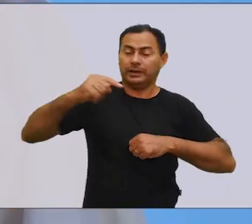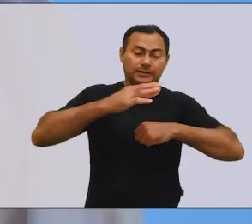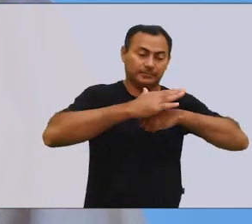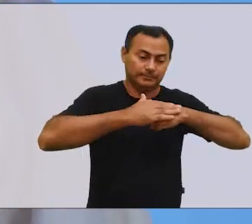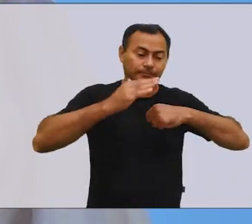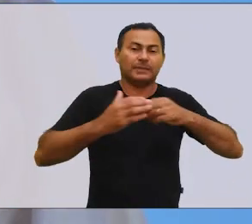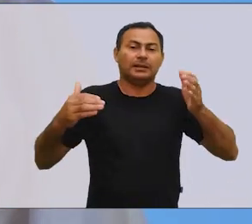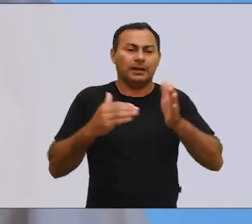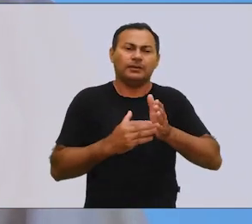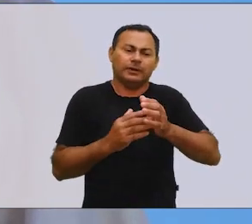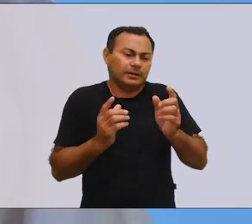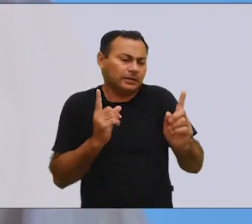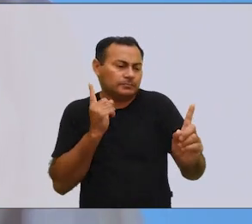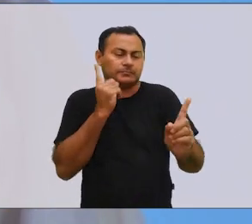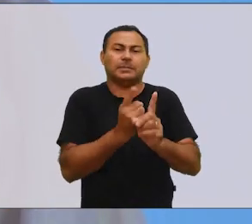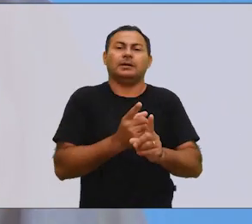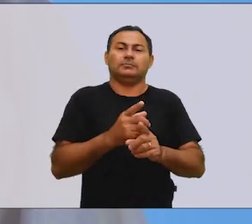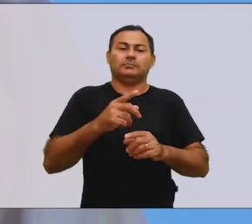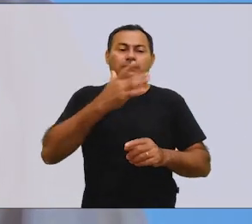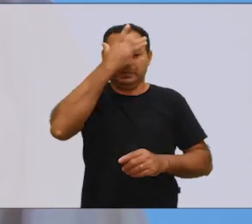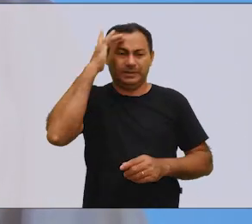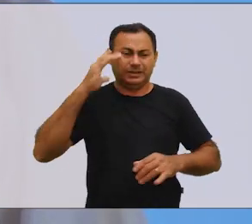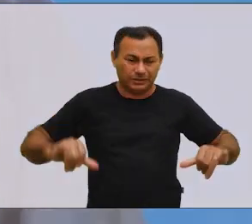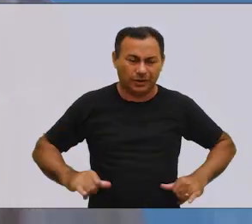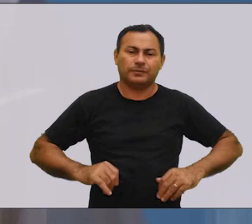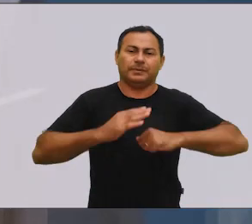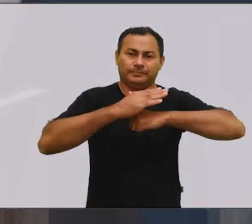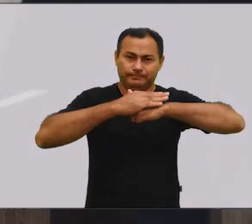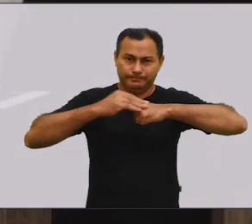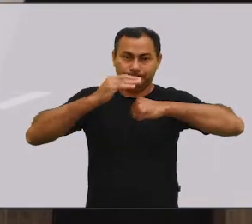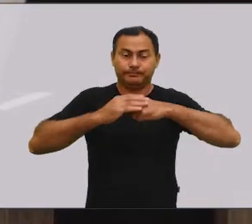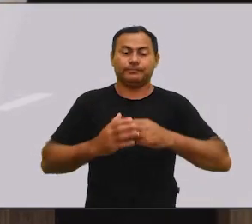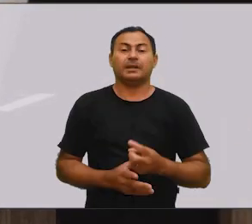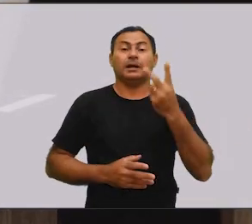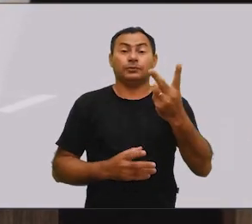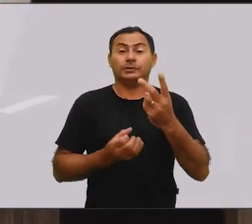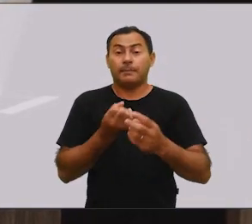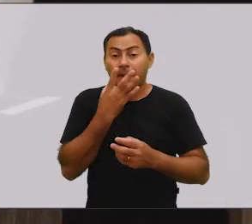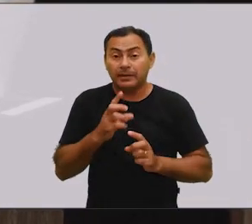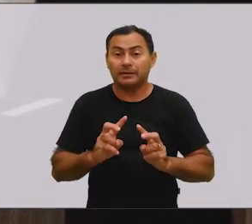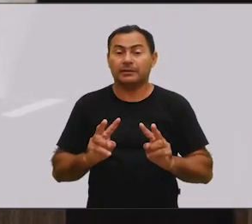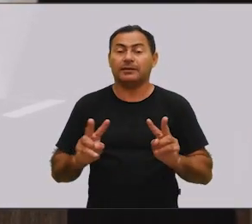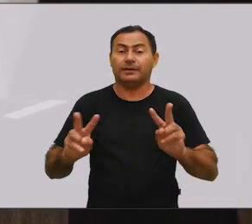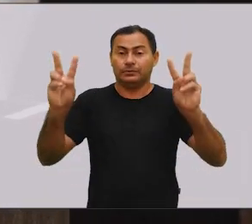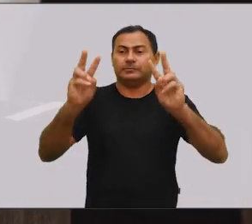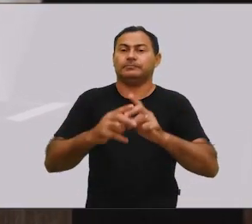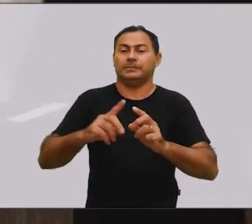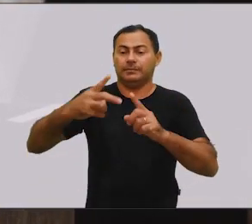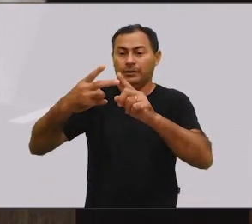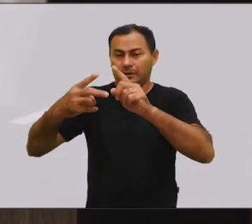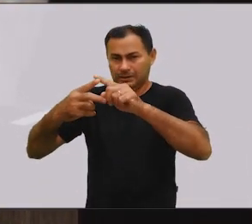desce a escada até o degrau mais baixo para encontrá-los. Nas duas bem-aventuranças seguintes,